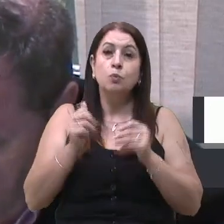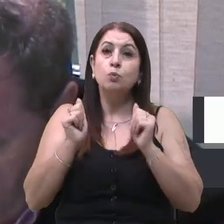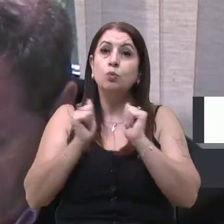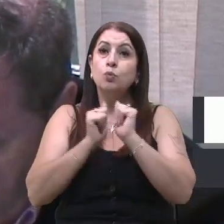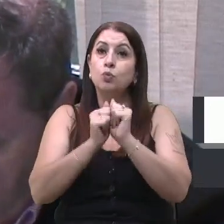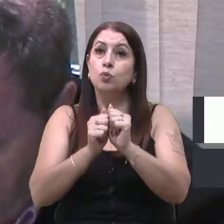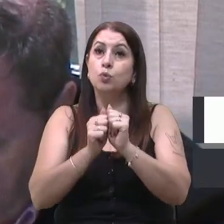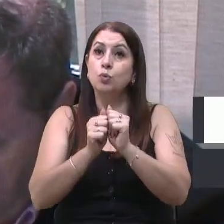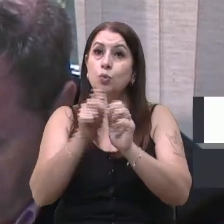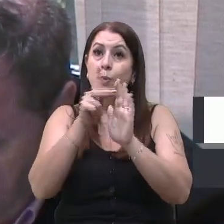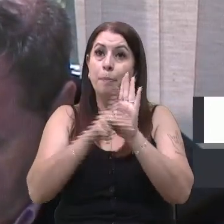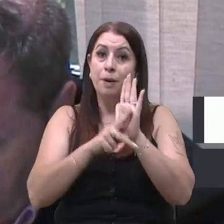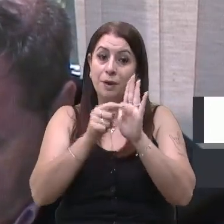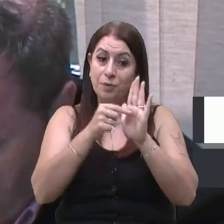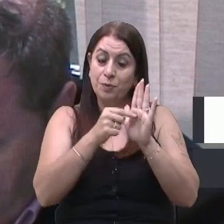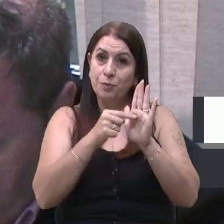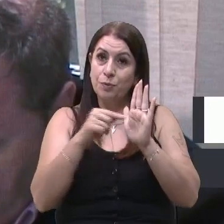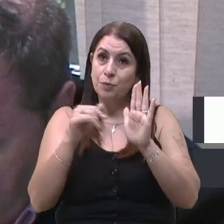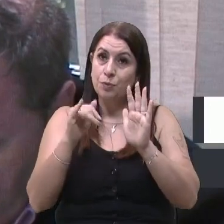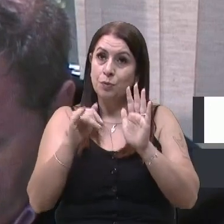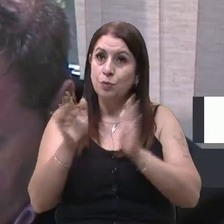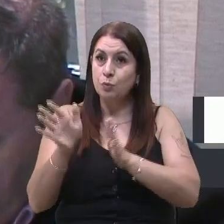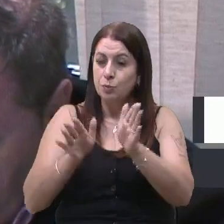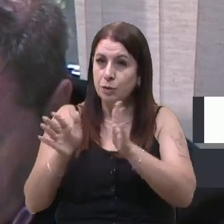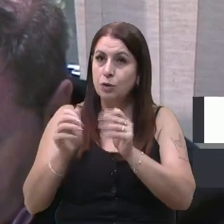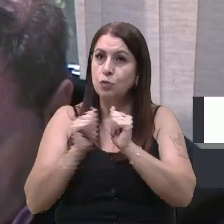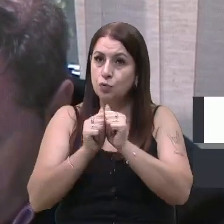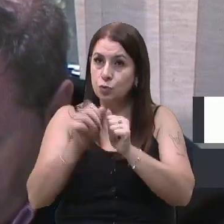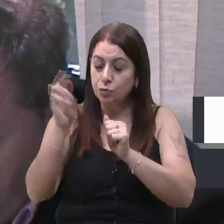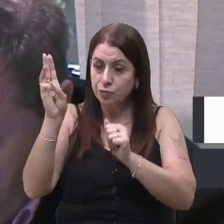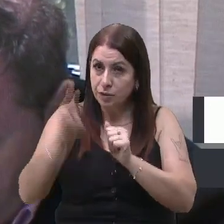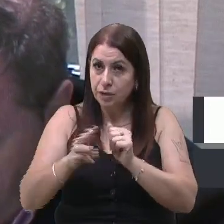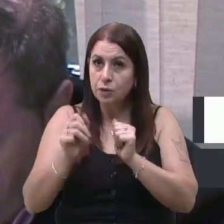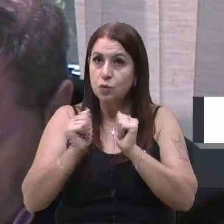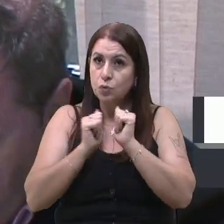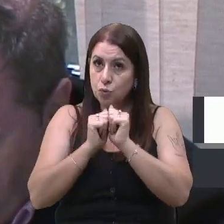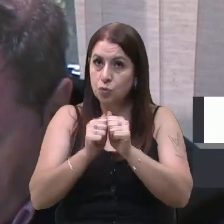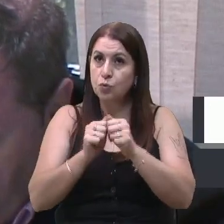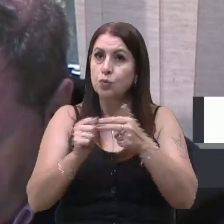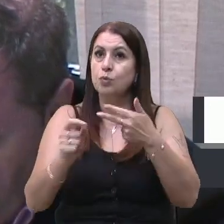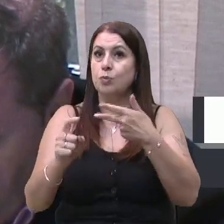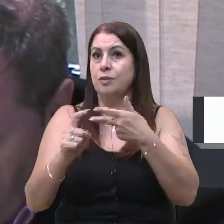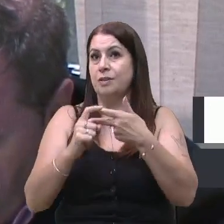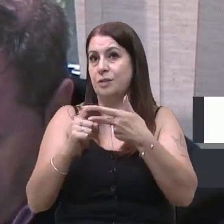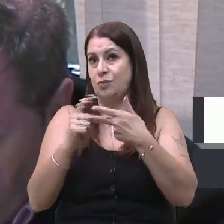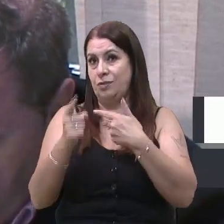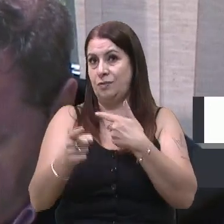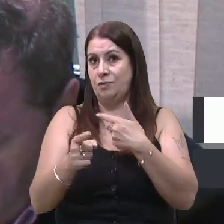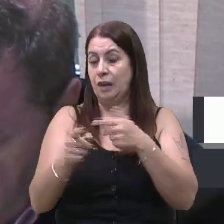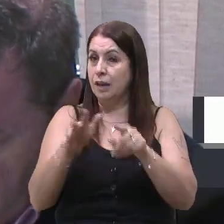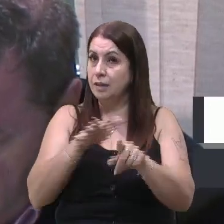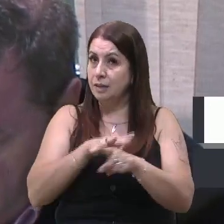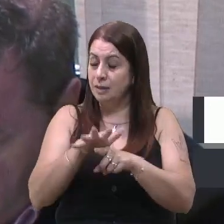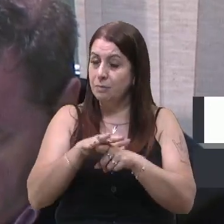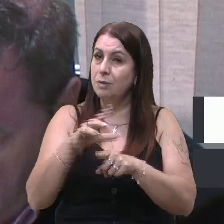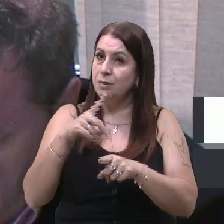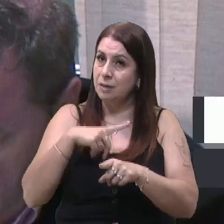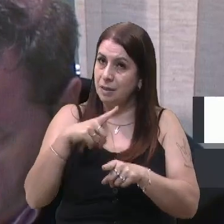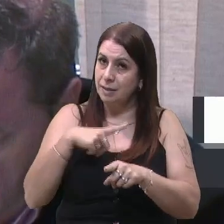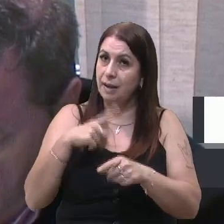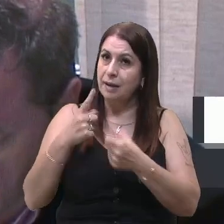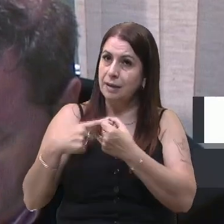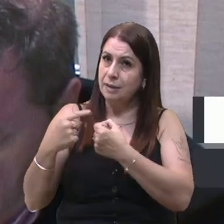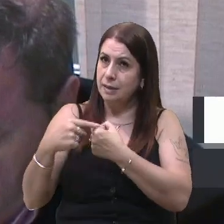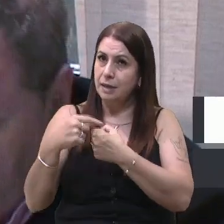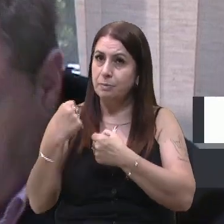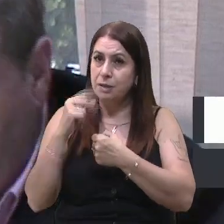de mobilidade, junto com a Visate e junto com o executivo. Essas demandas que a gente tem na cidade precisam